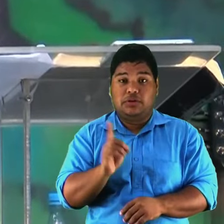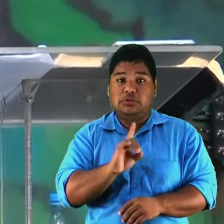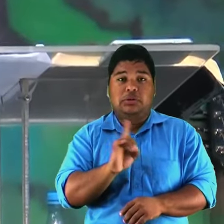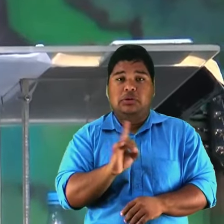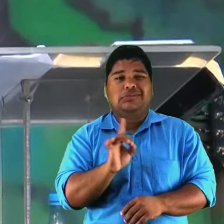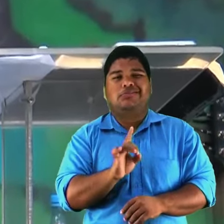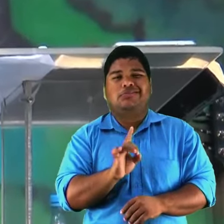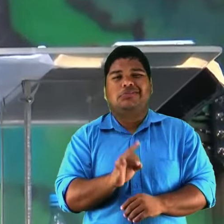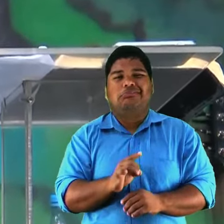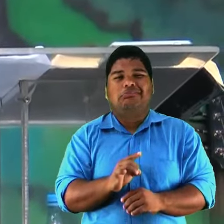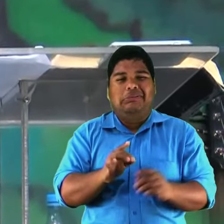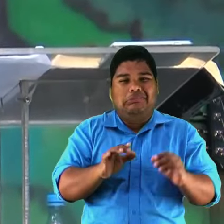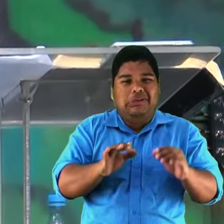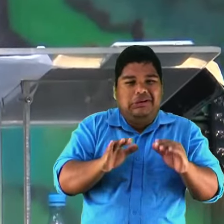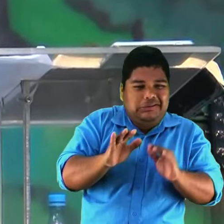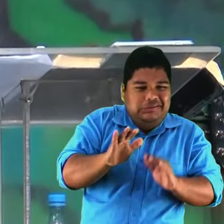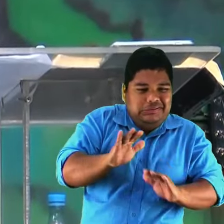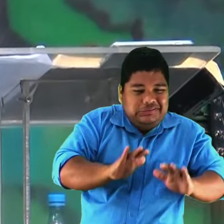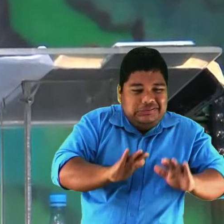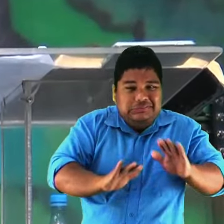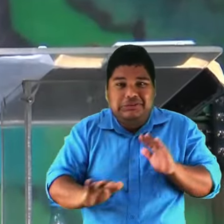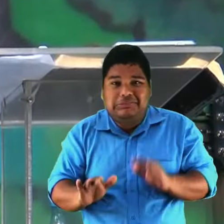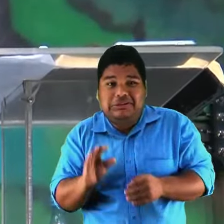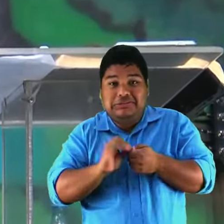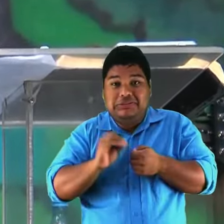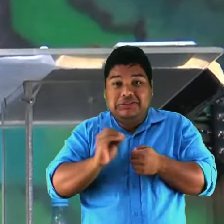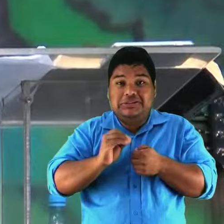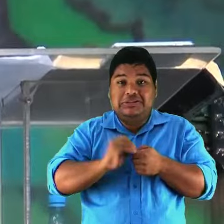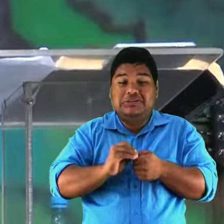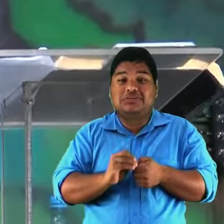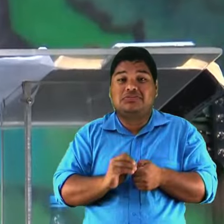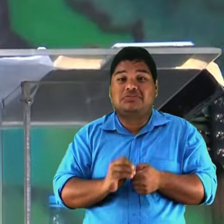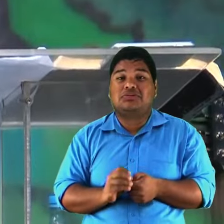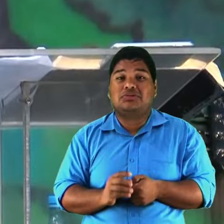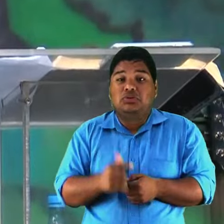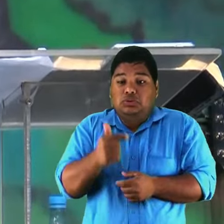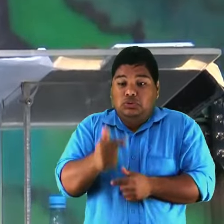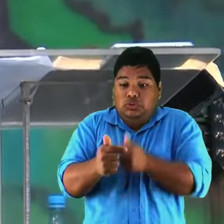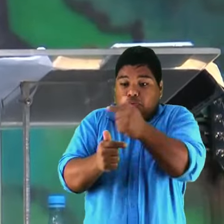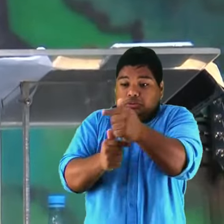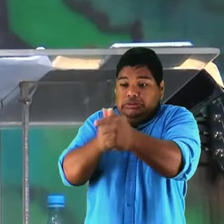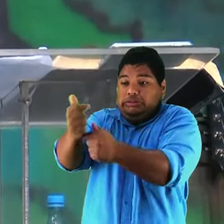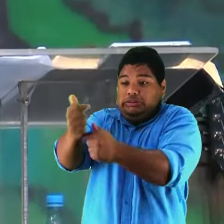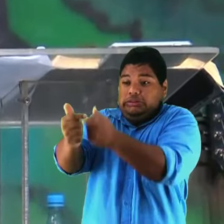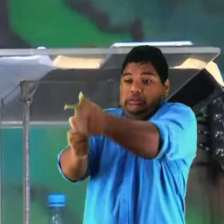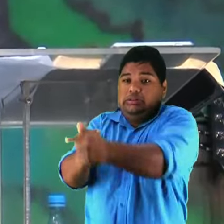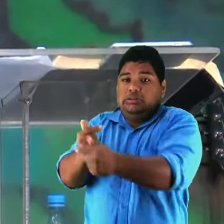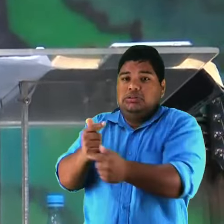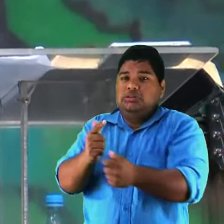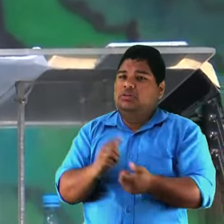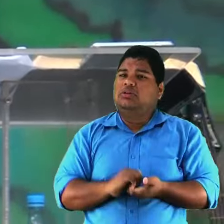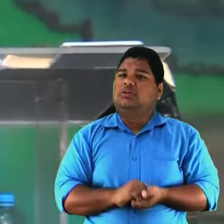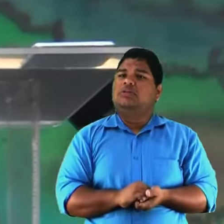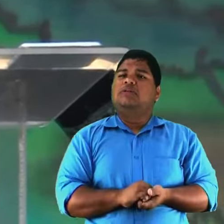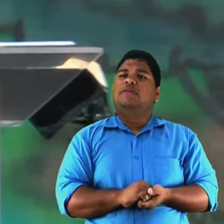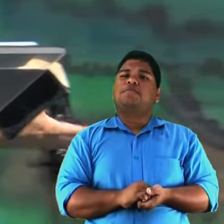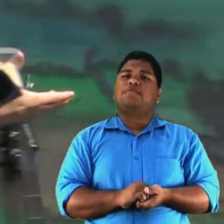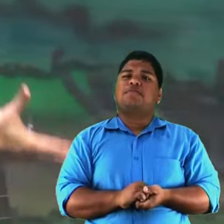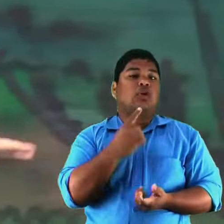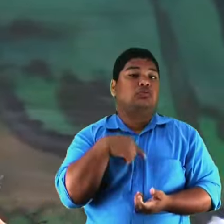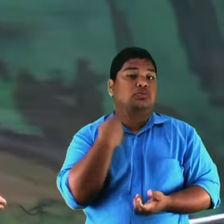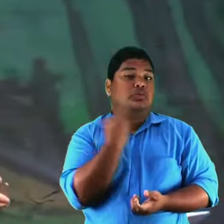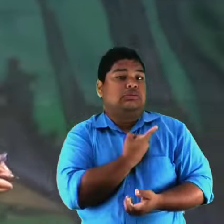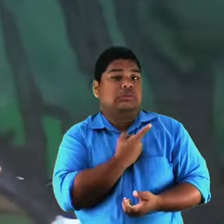posteridade, os sucessores. Nós não estamos preocupados em fazermos os